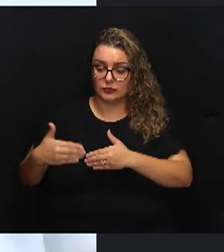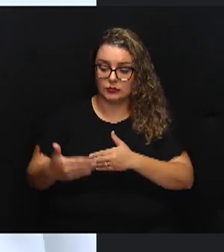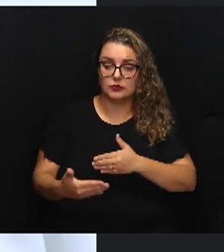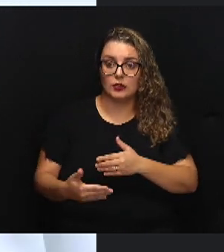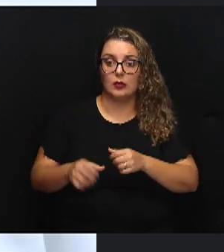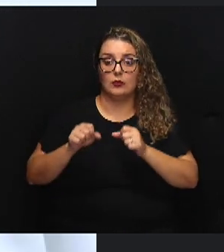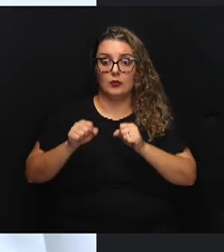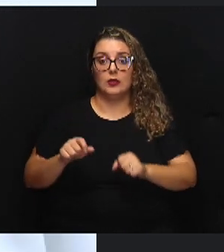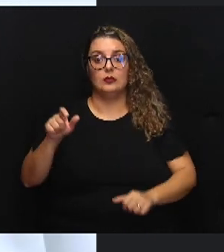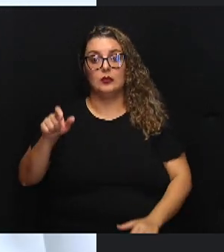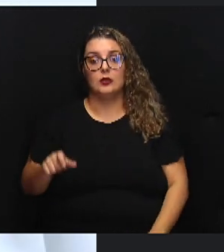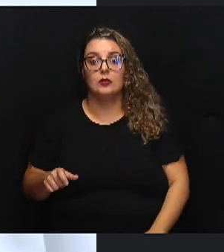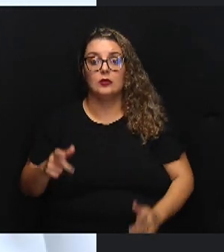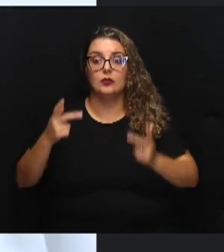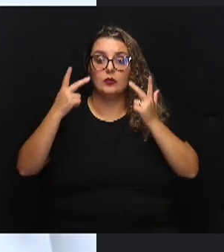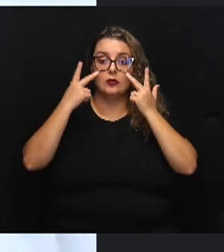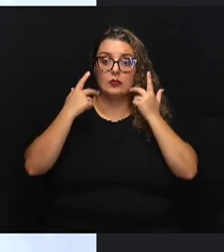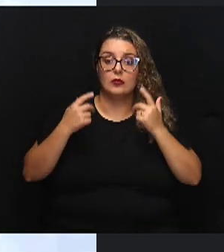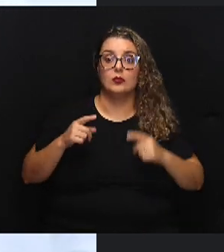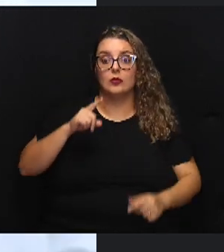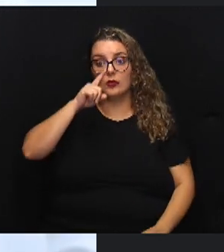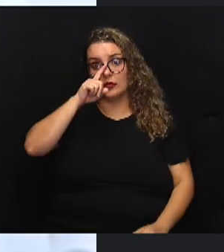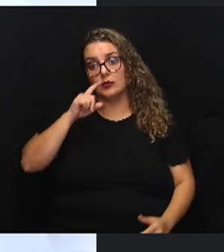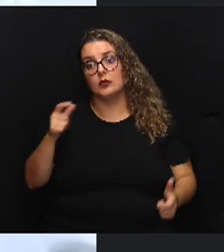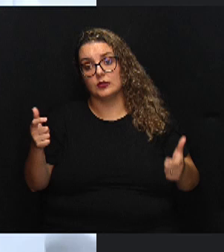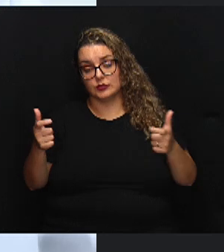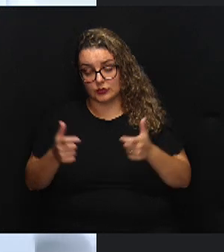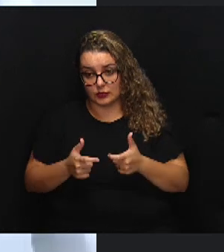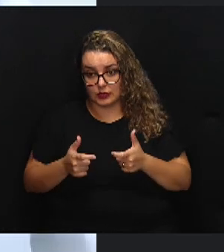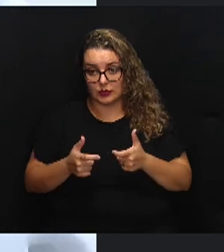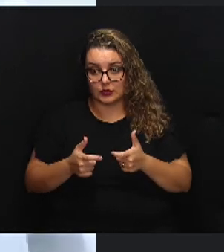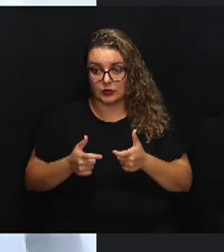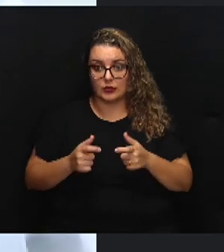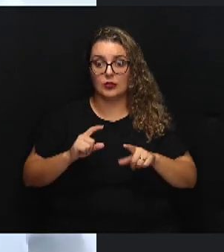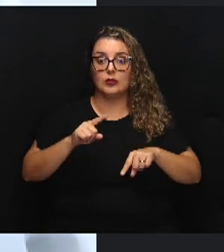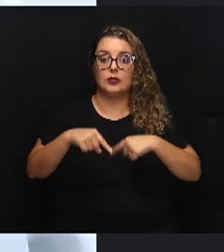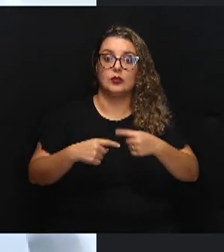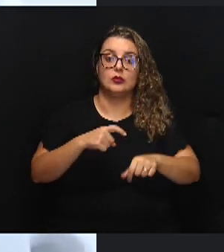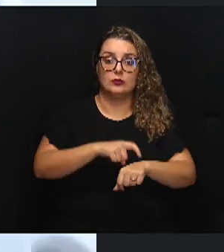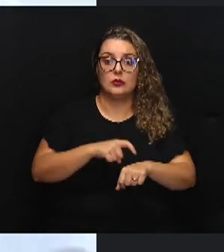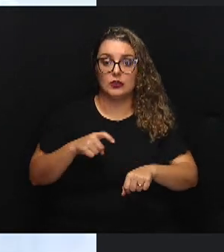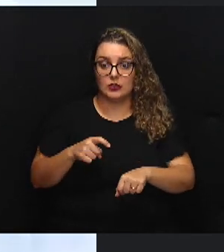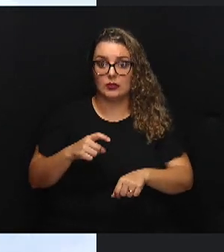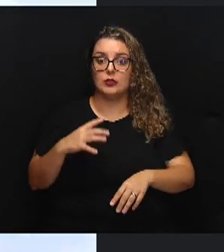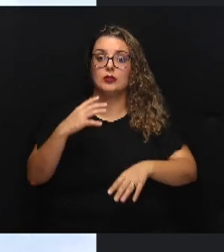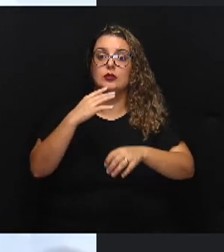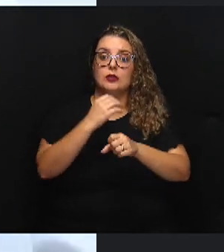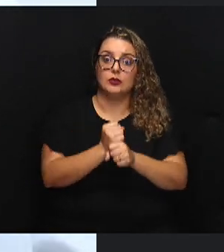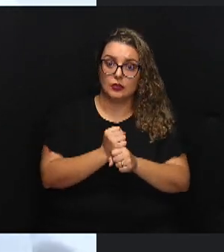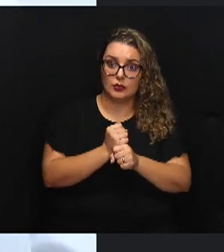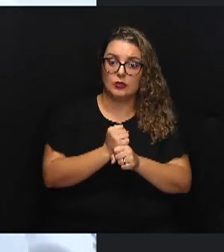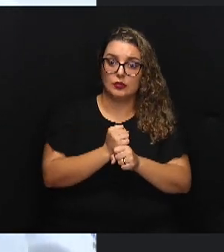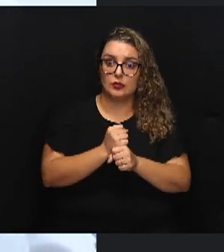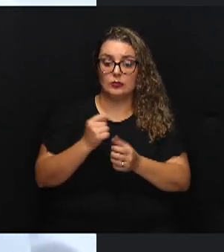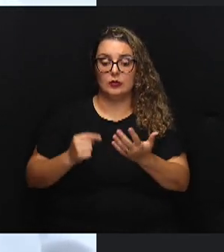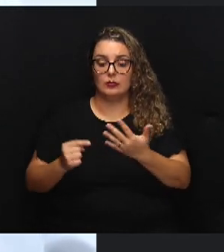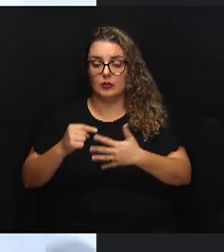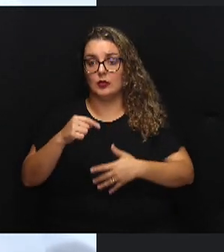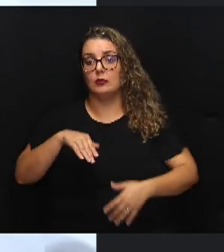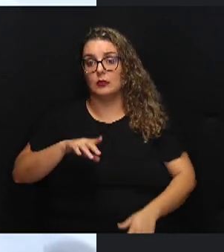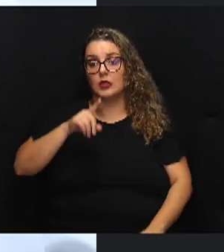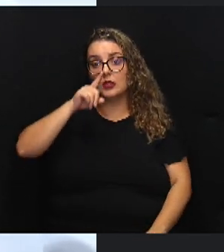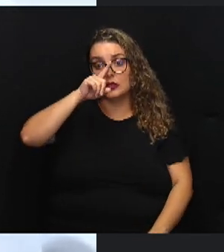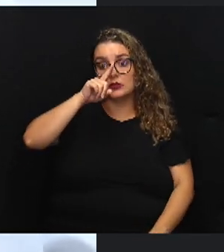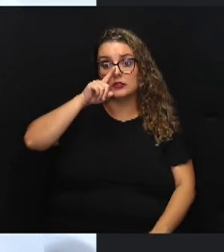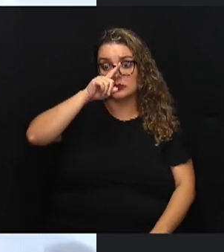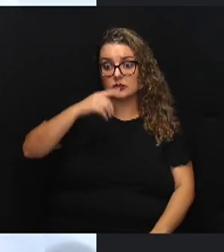ser que o indivíduo, no momento, esteja com risco menor, e em outros momentos, ela some esses fatores e esteja sob mais risco,